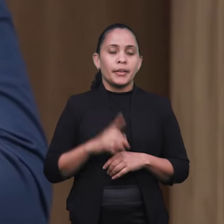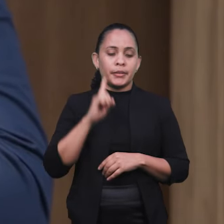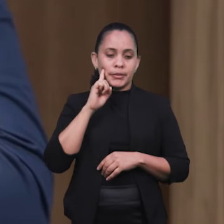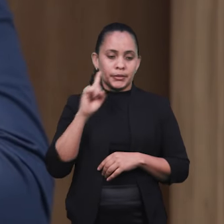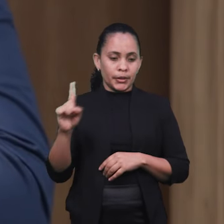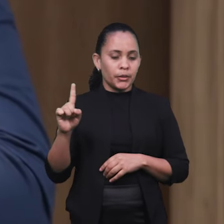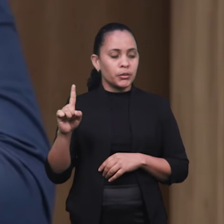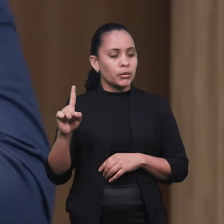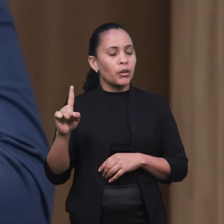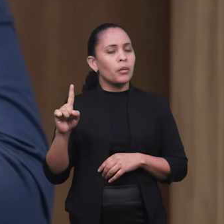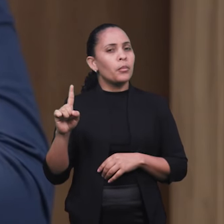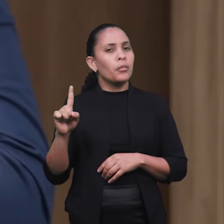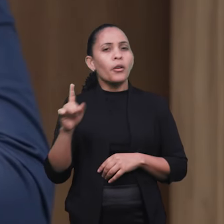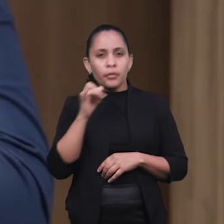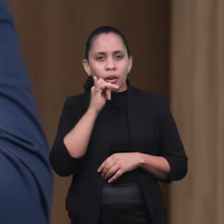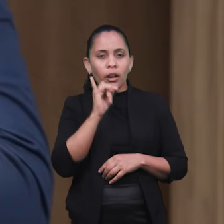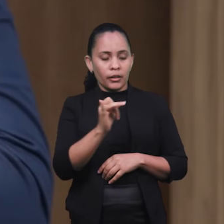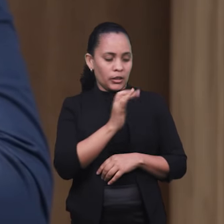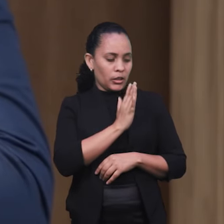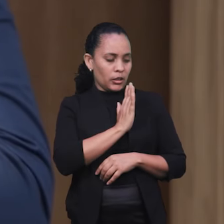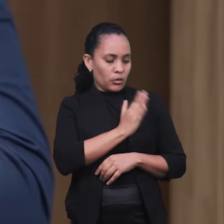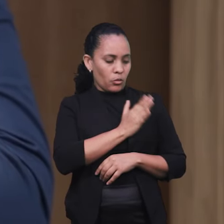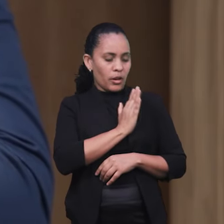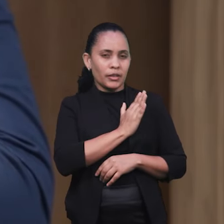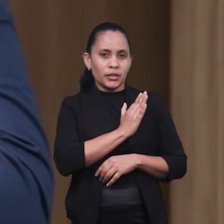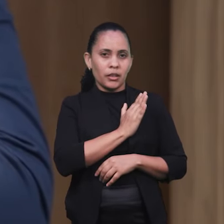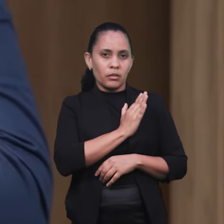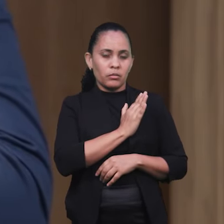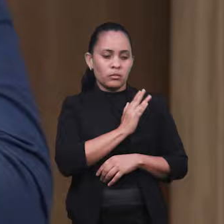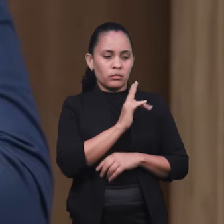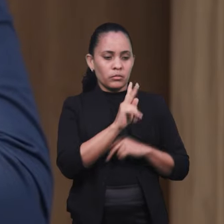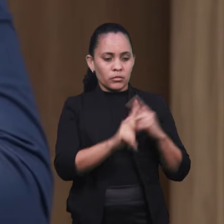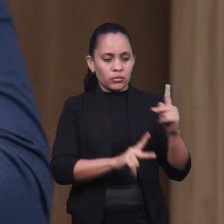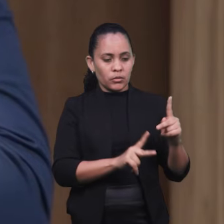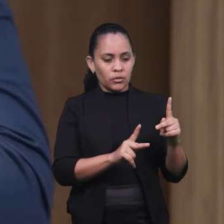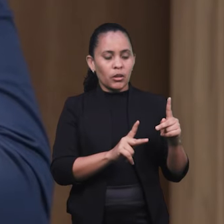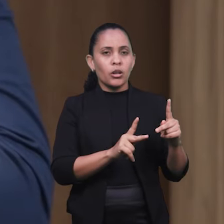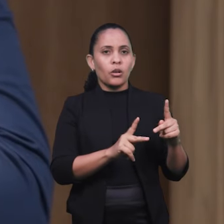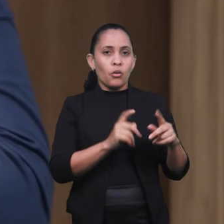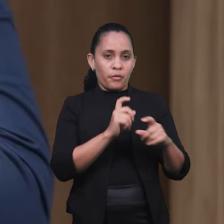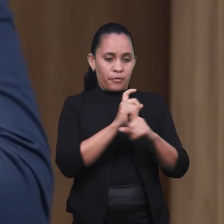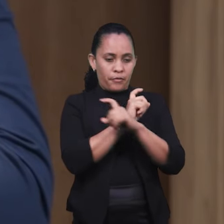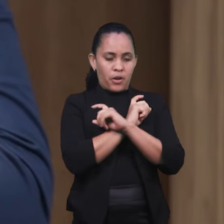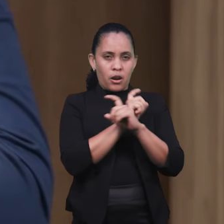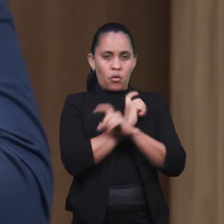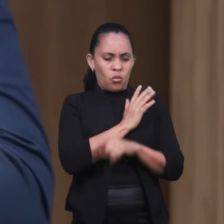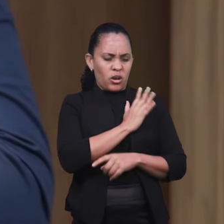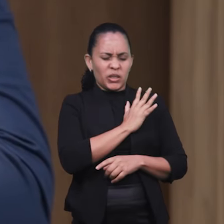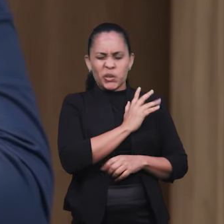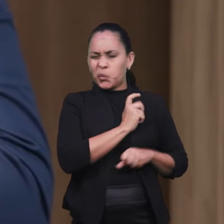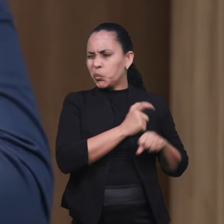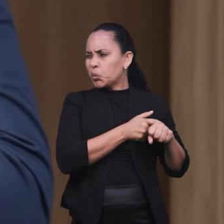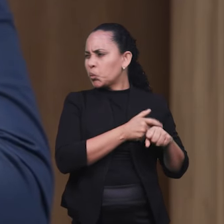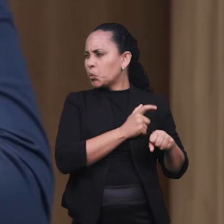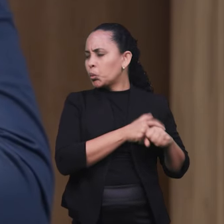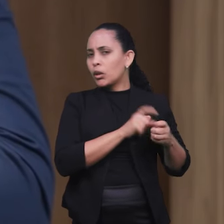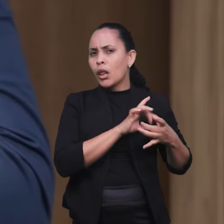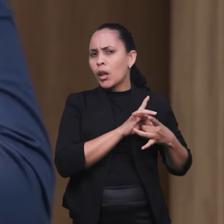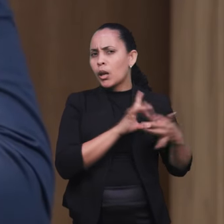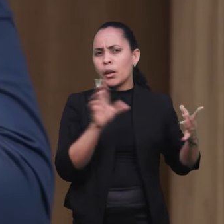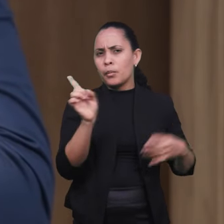Deus endureceu o coração, né, para que o povo não fosse, né? E às vezes nós vemos